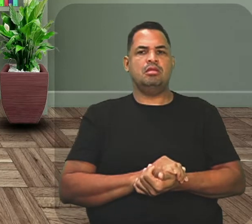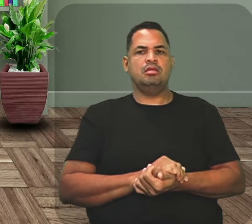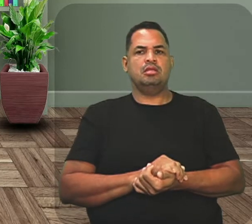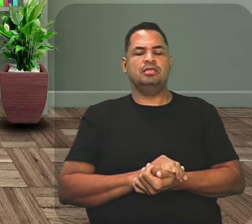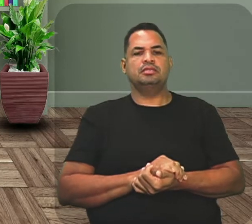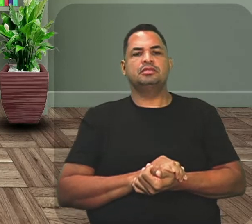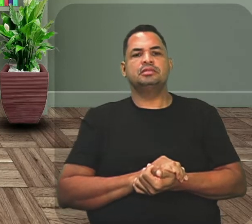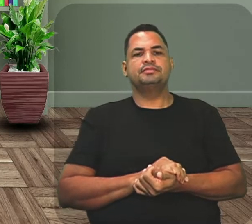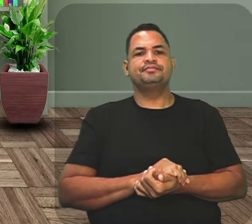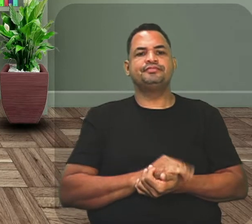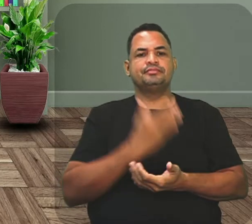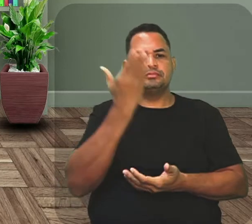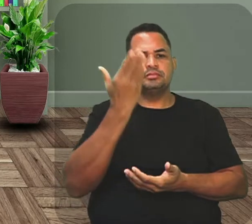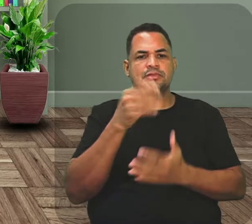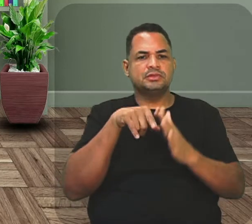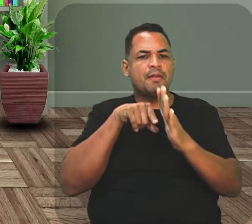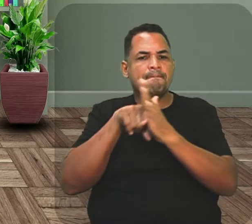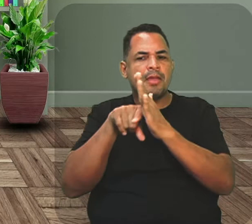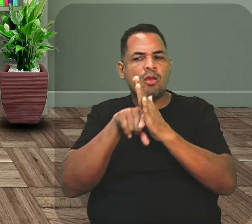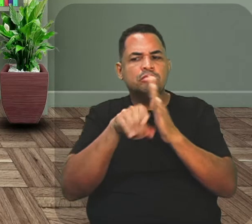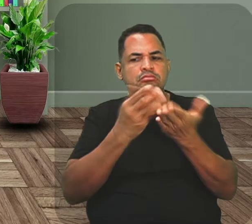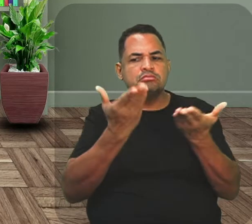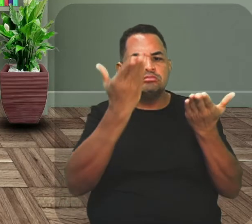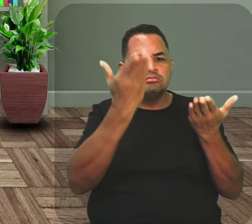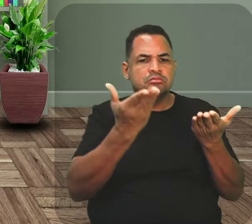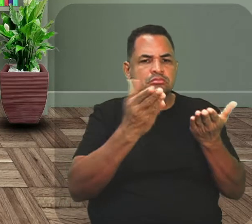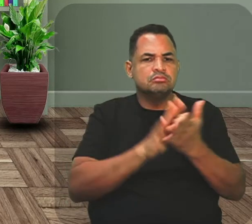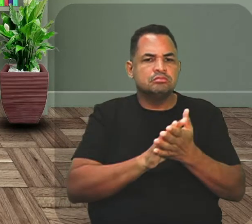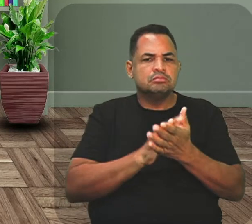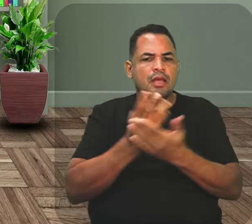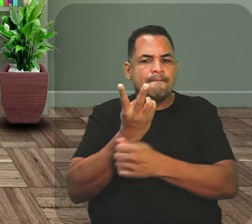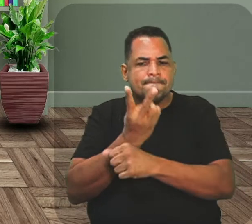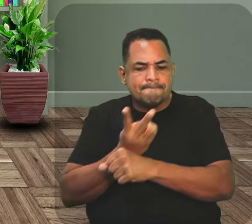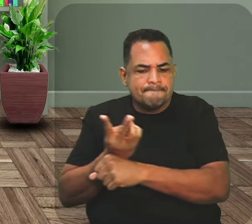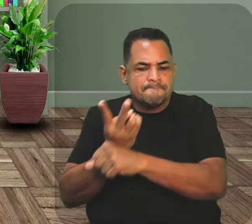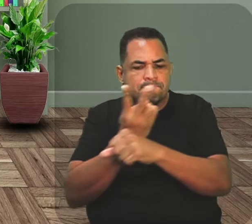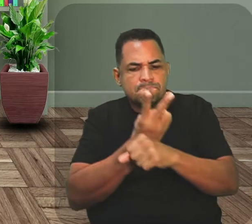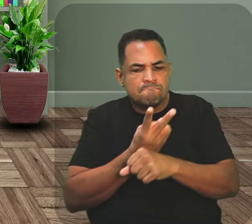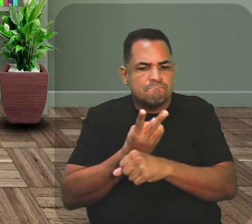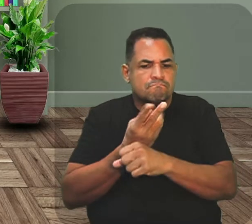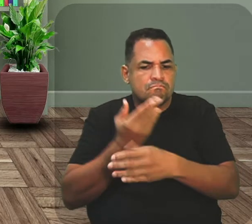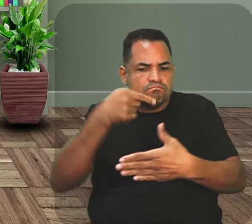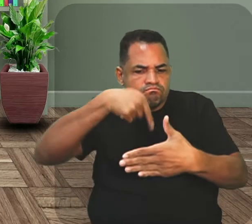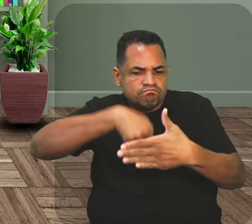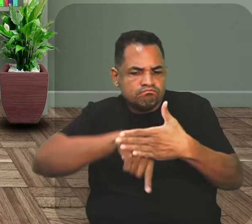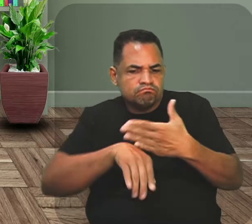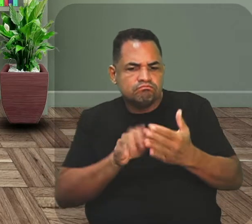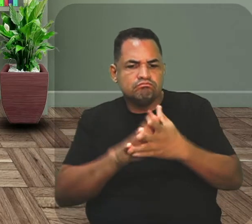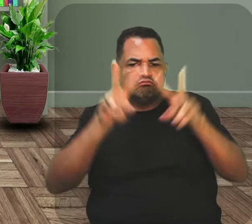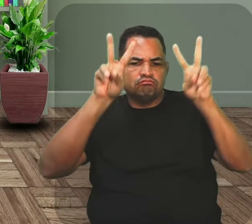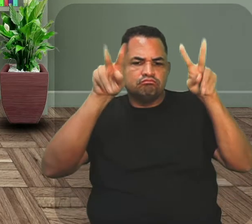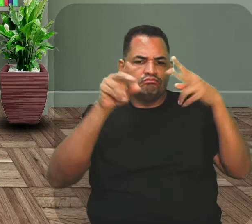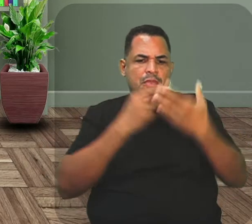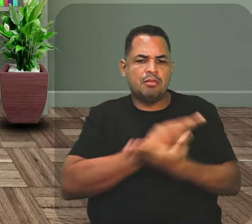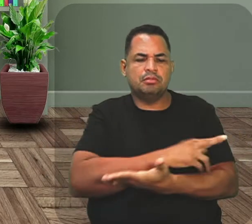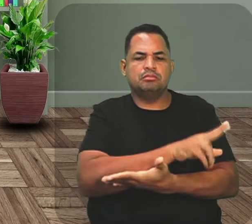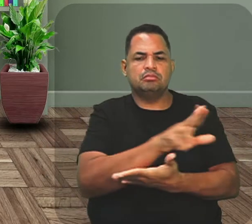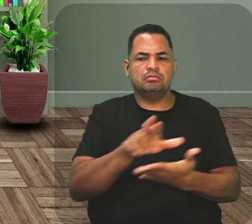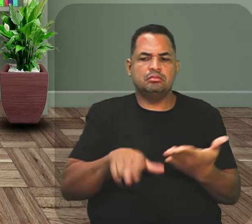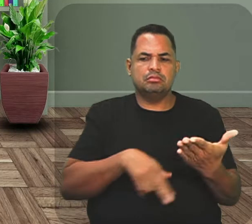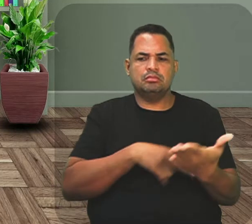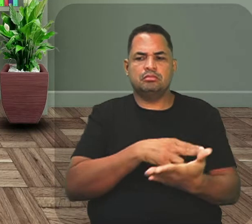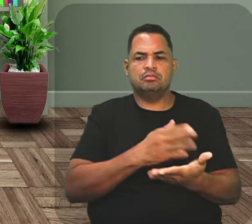e deixa, né, essa indagação para você sempre estar buscando, né, se aprofundando em temáticas diversificadas